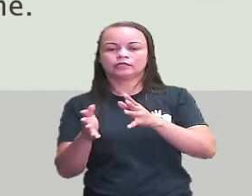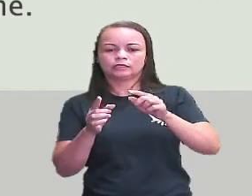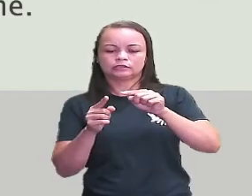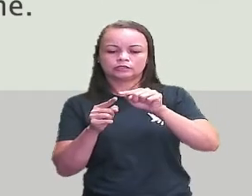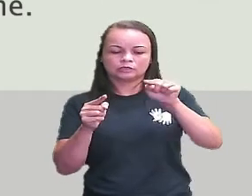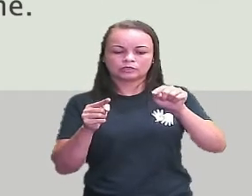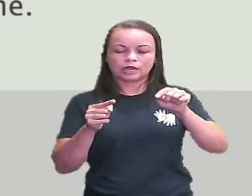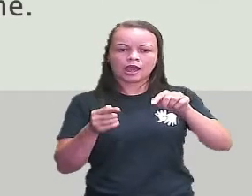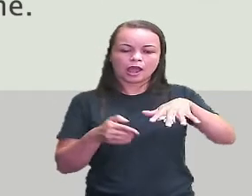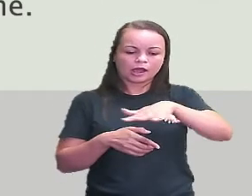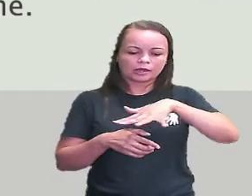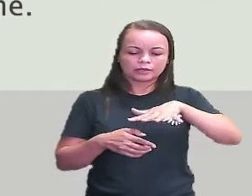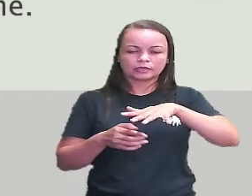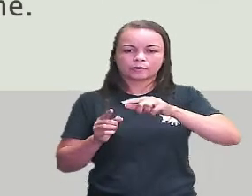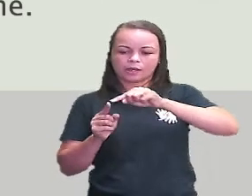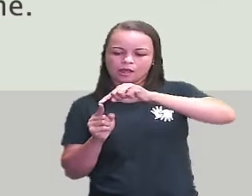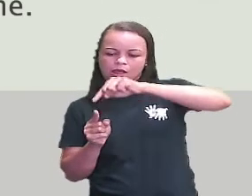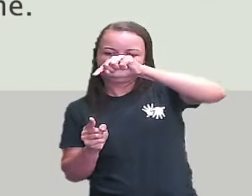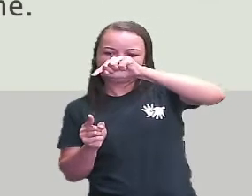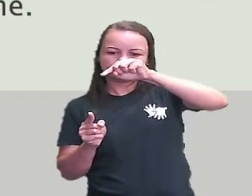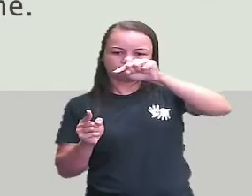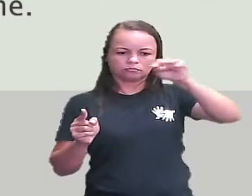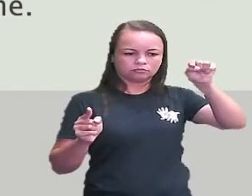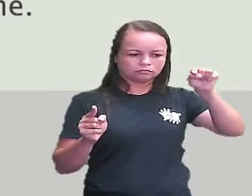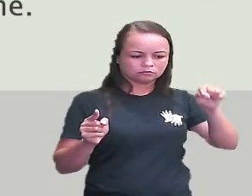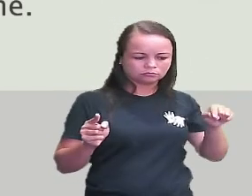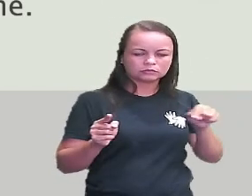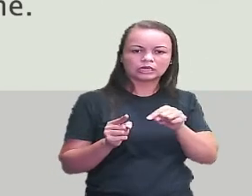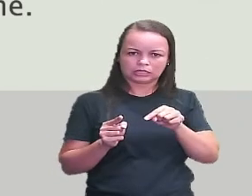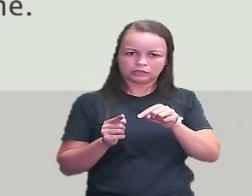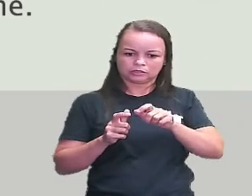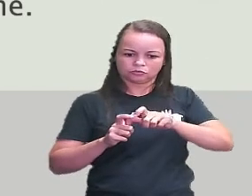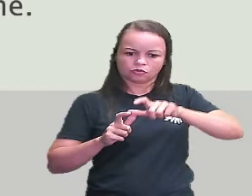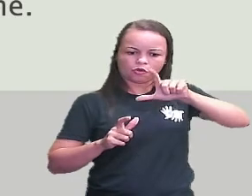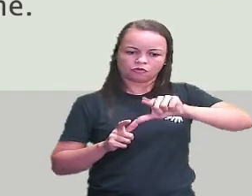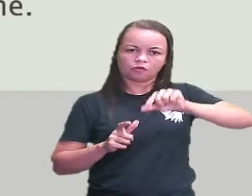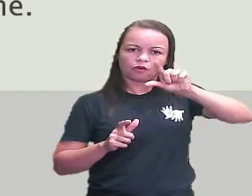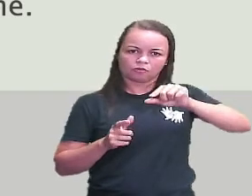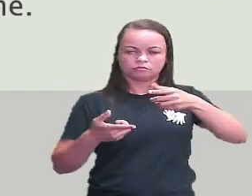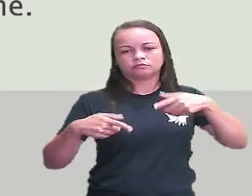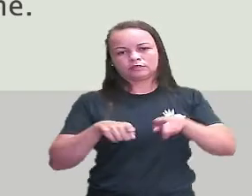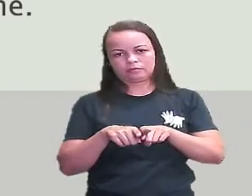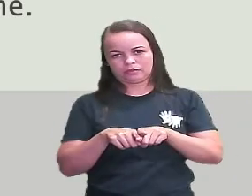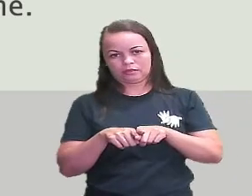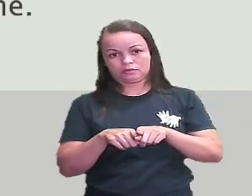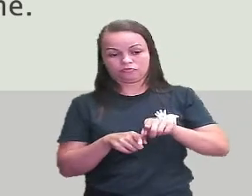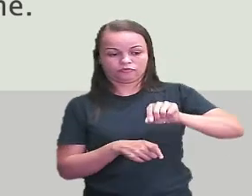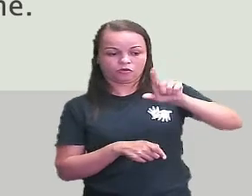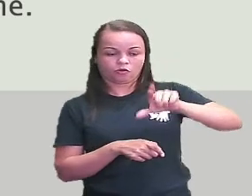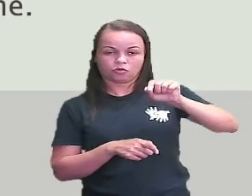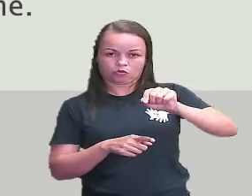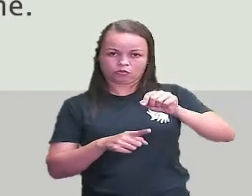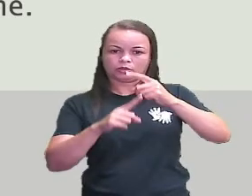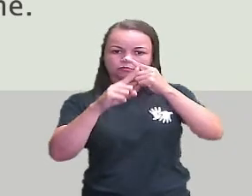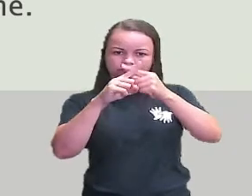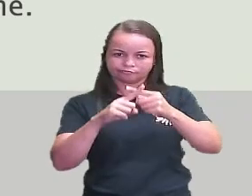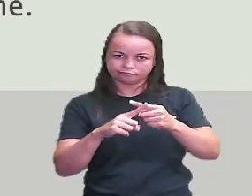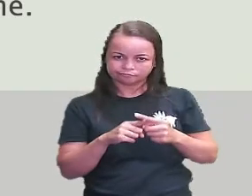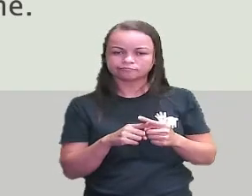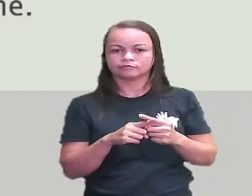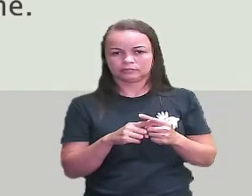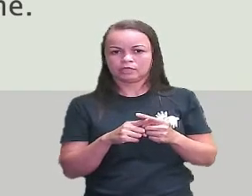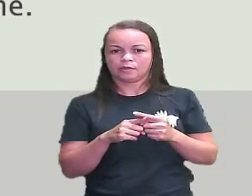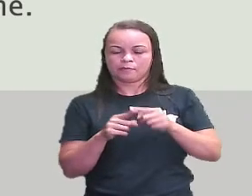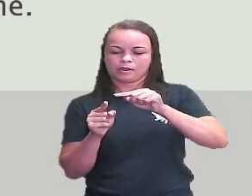da base, a área da lateral e a área total e o do volume. Volume é determinado pela multiplicação da altura